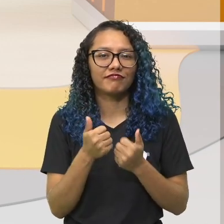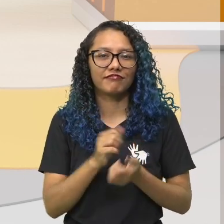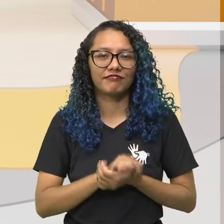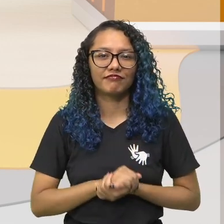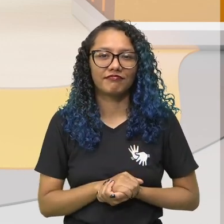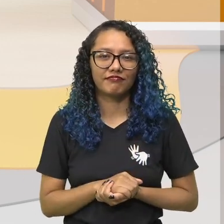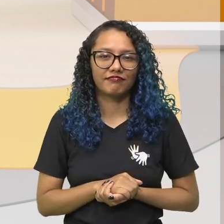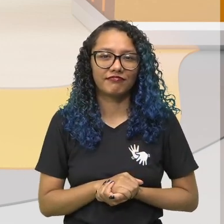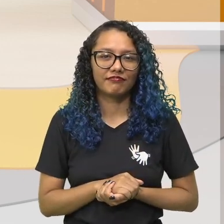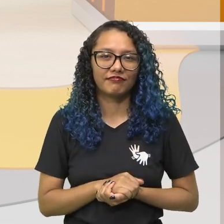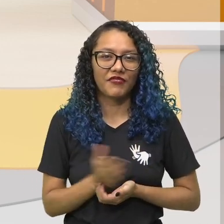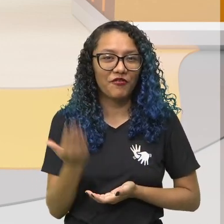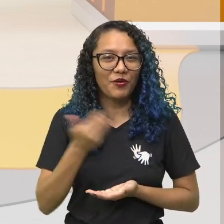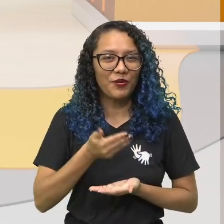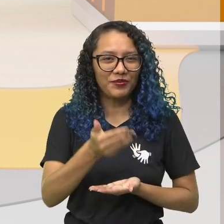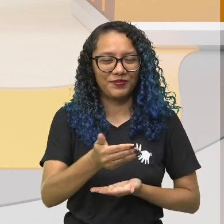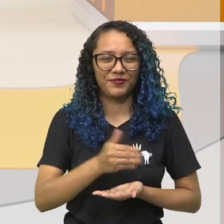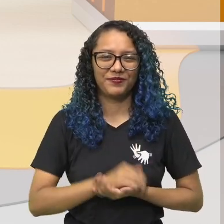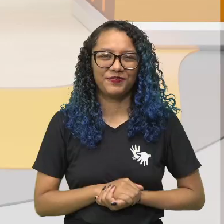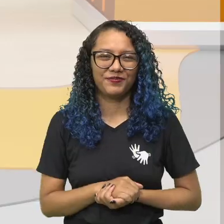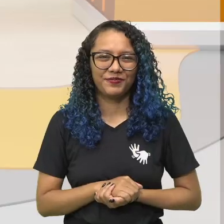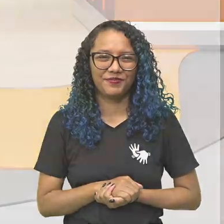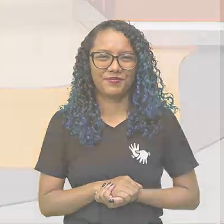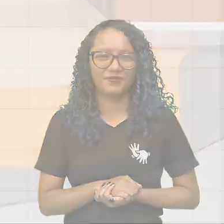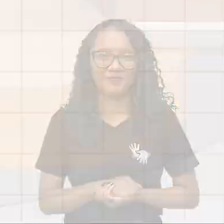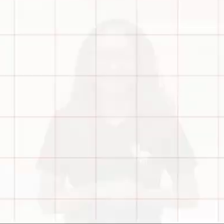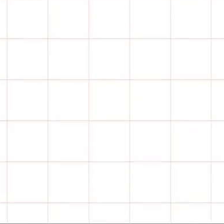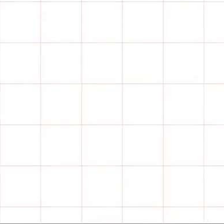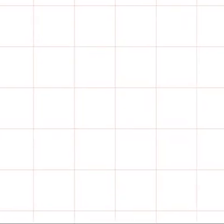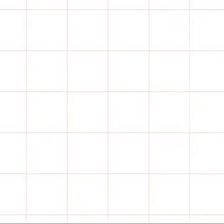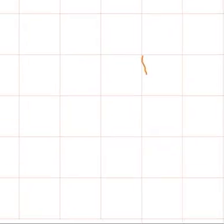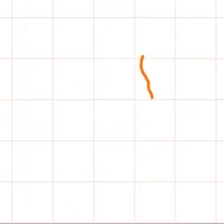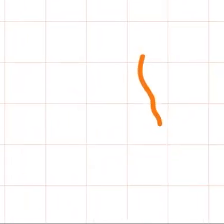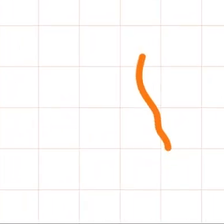unidade 4. Vamos lá então para a nossa primeira revisão.